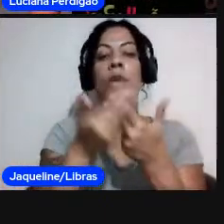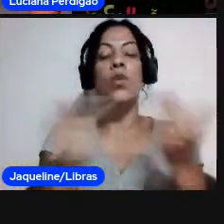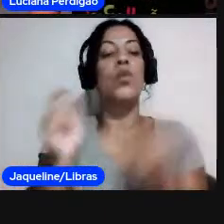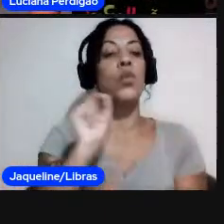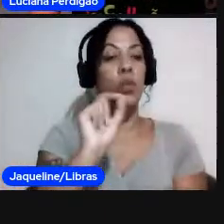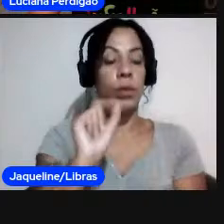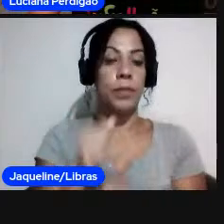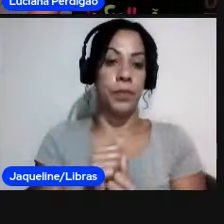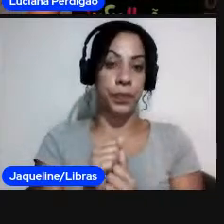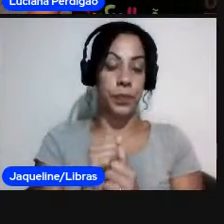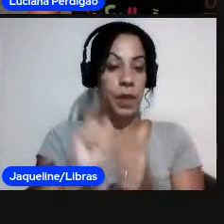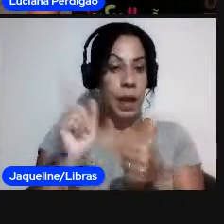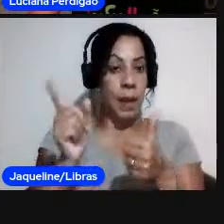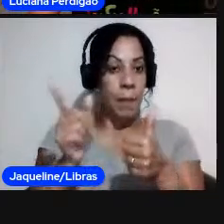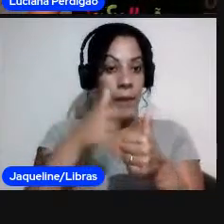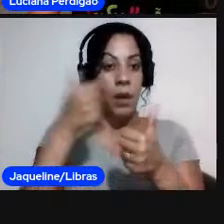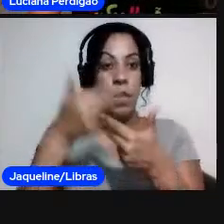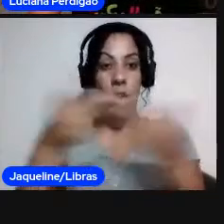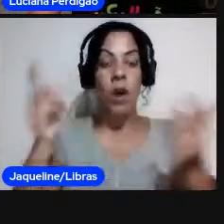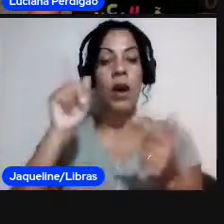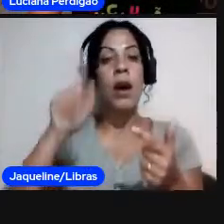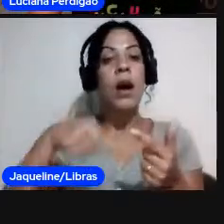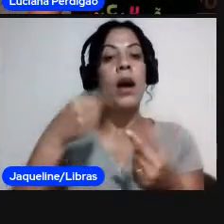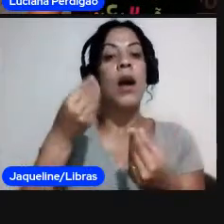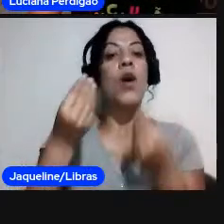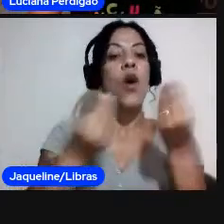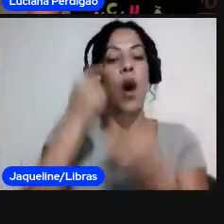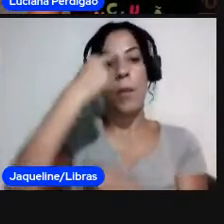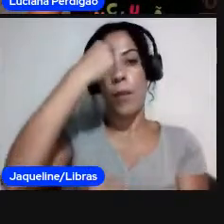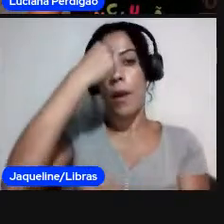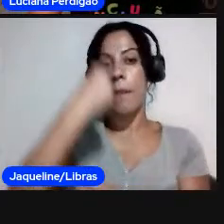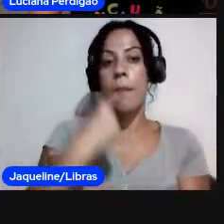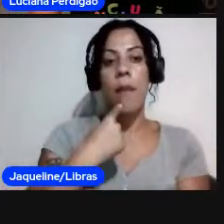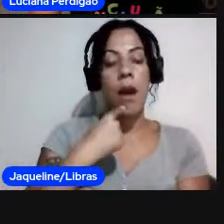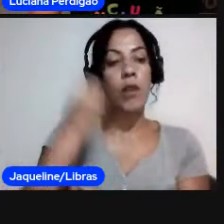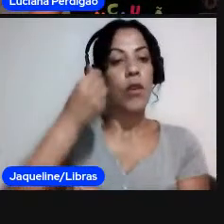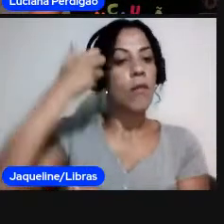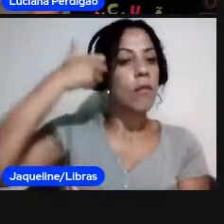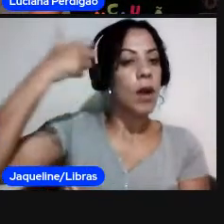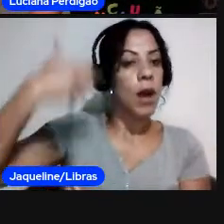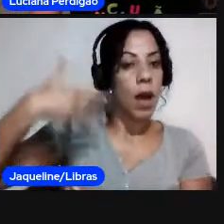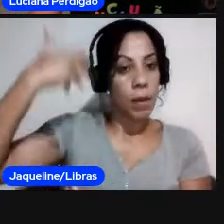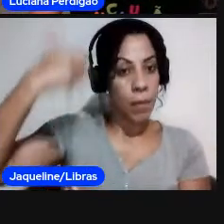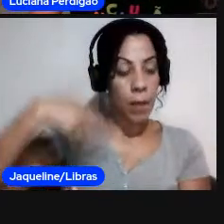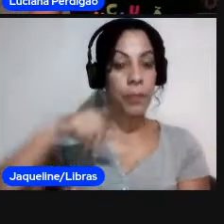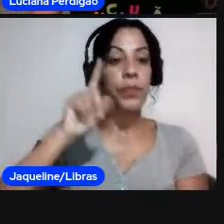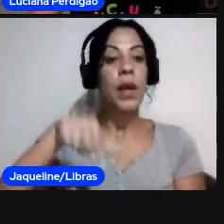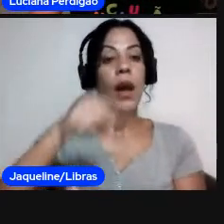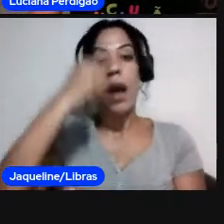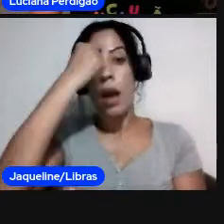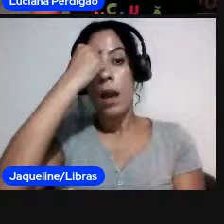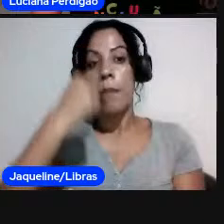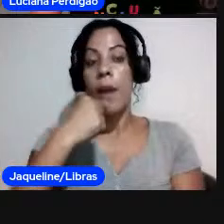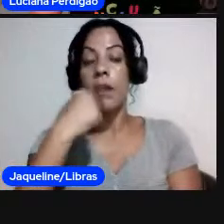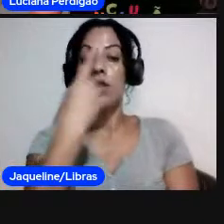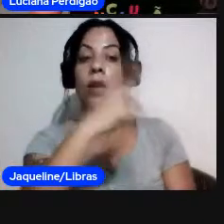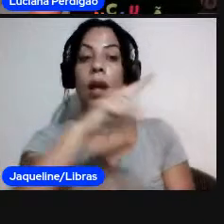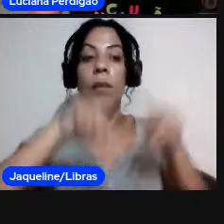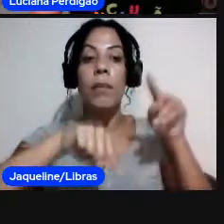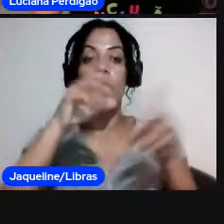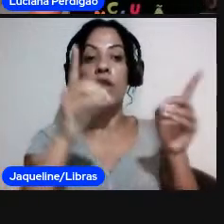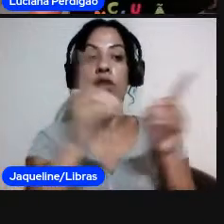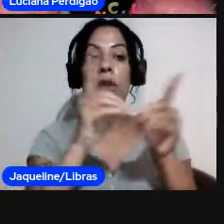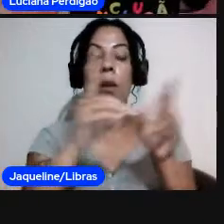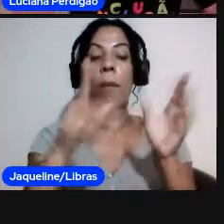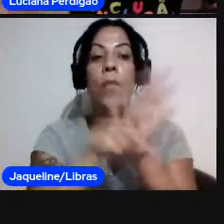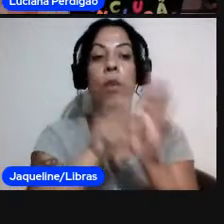trabalhar com a audiodescrição das imagens dos materiais didáticos do curso de geografia,